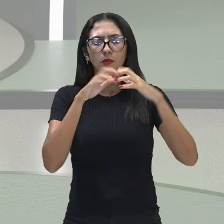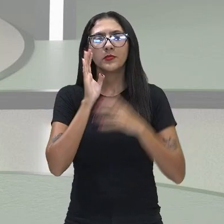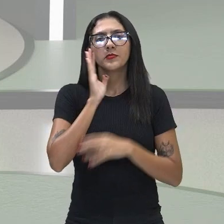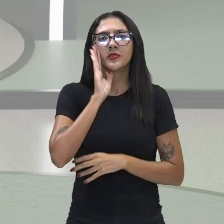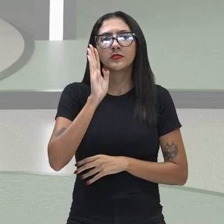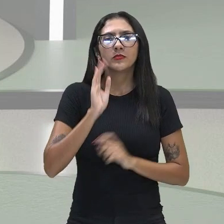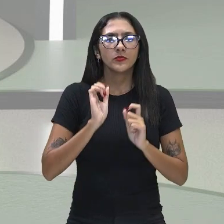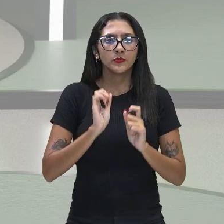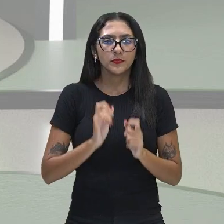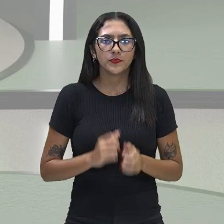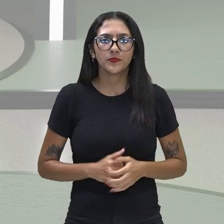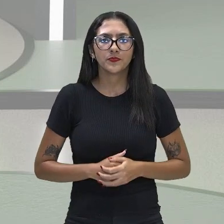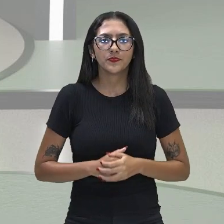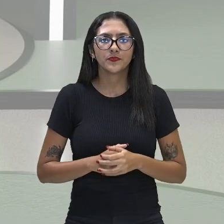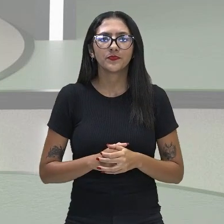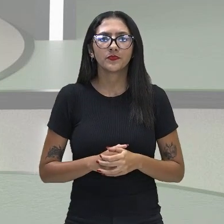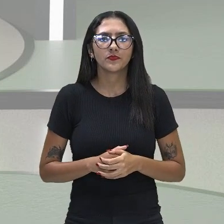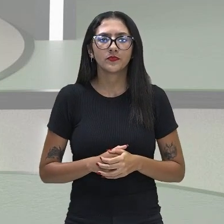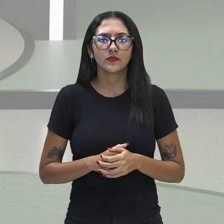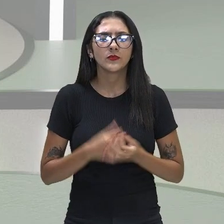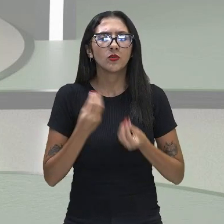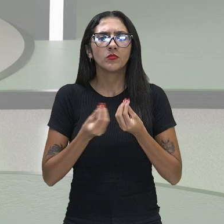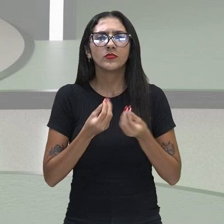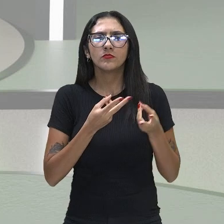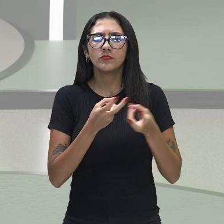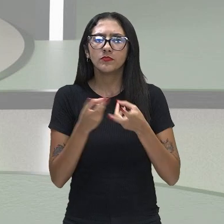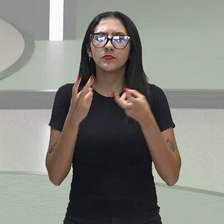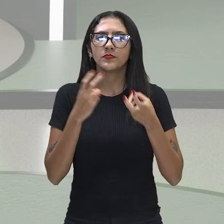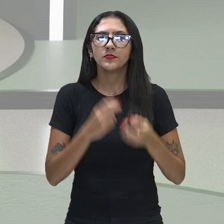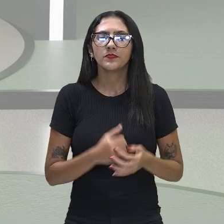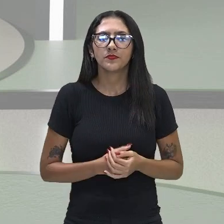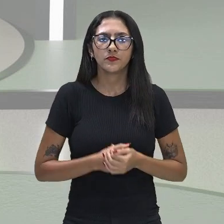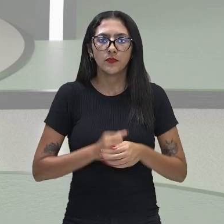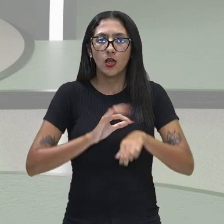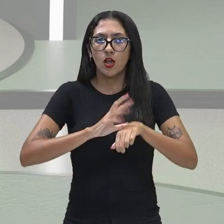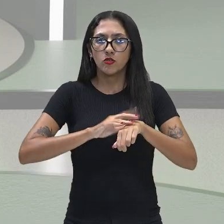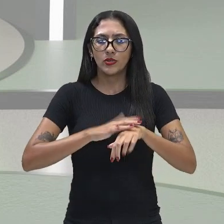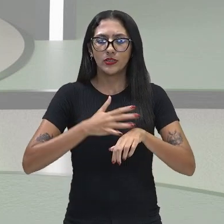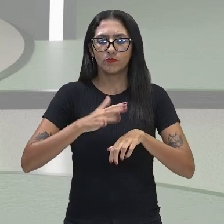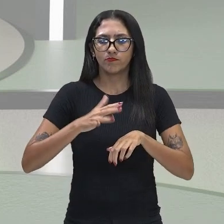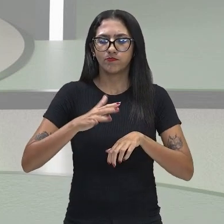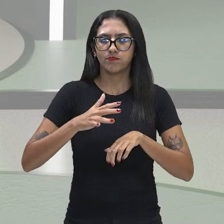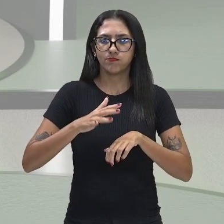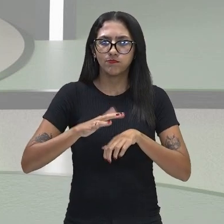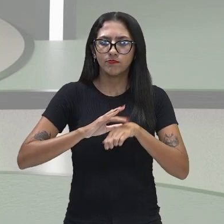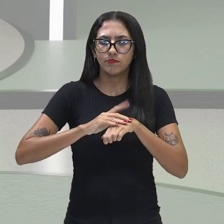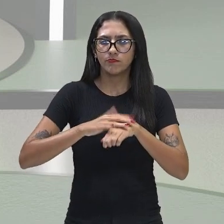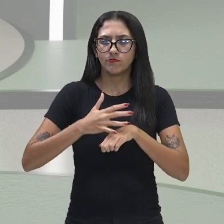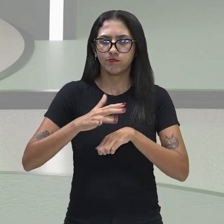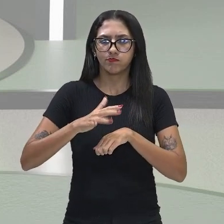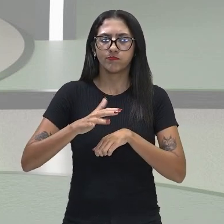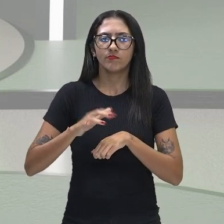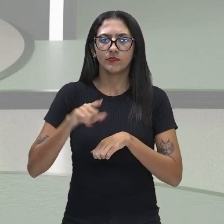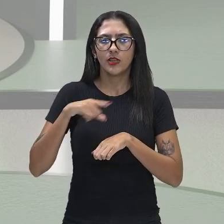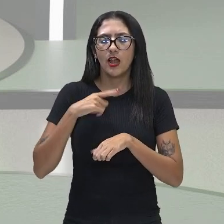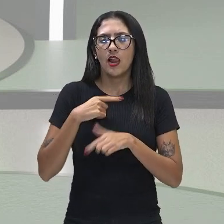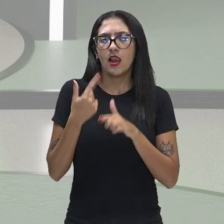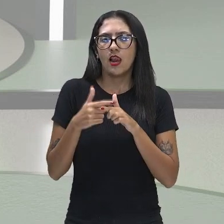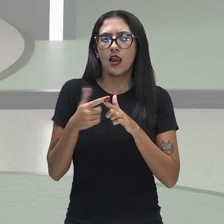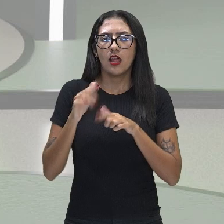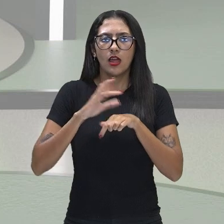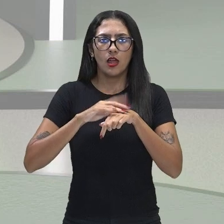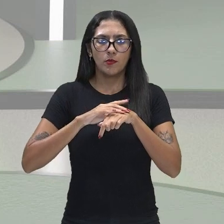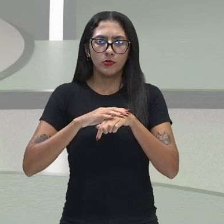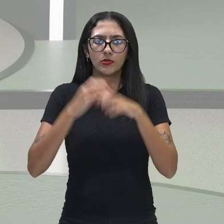principais sintomas, nós vamos ter o Parkinson, que é uma doença neurológica